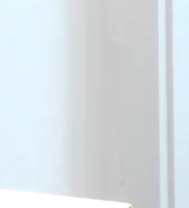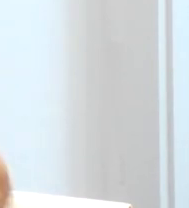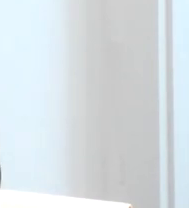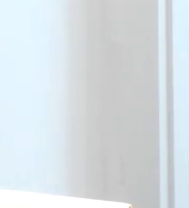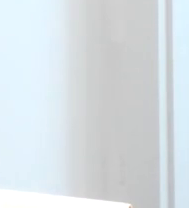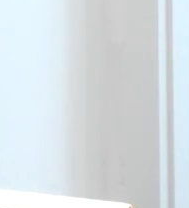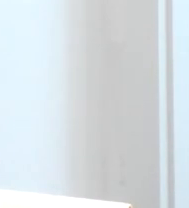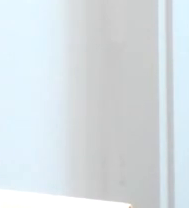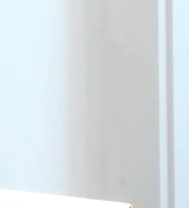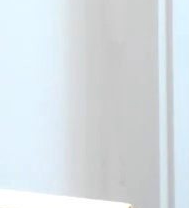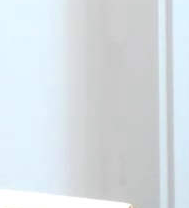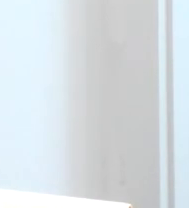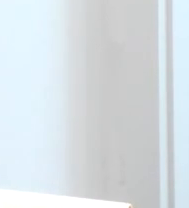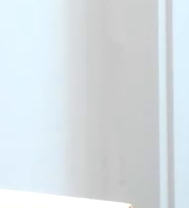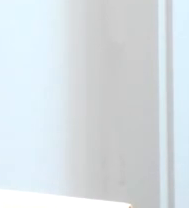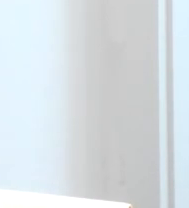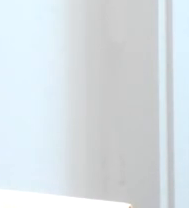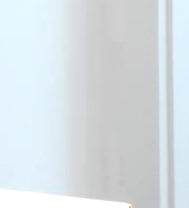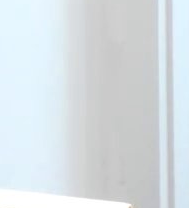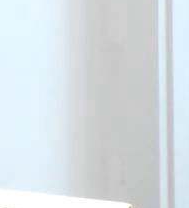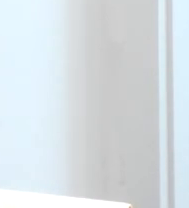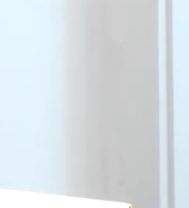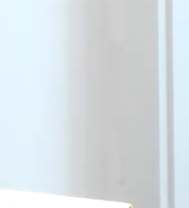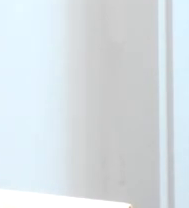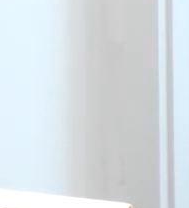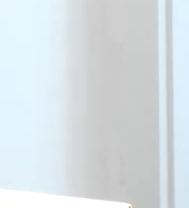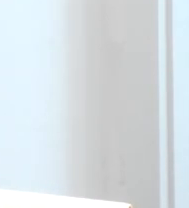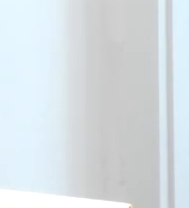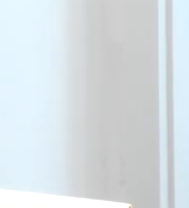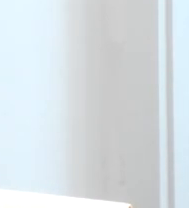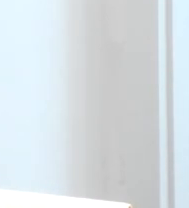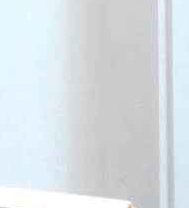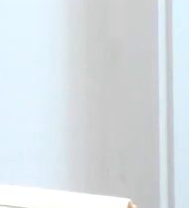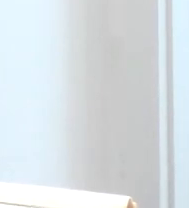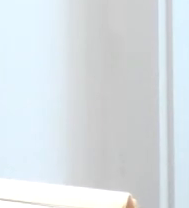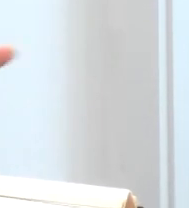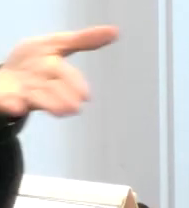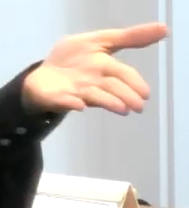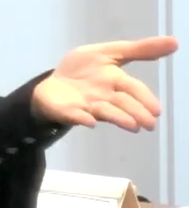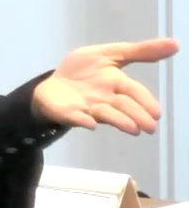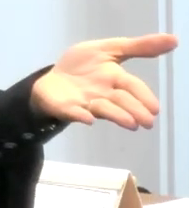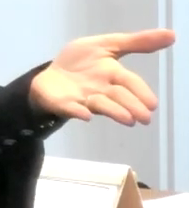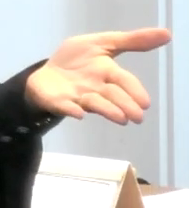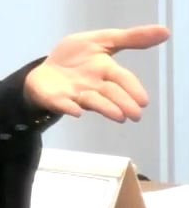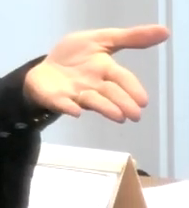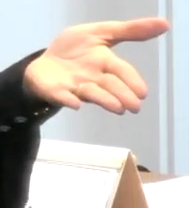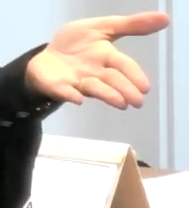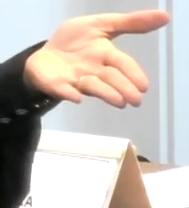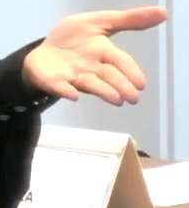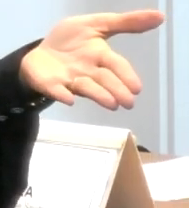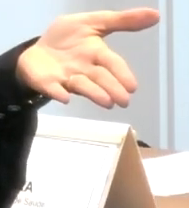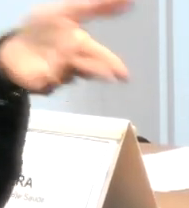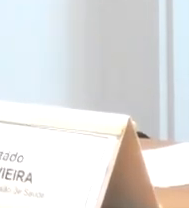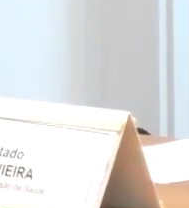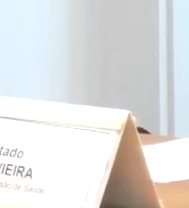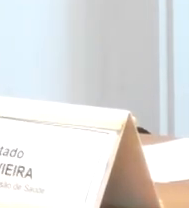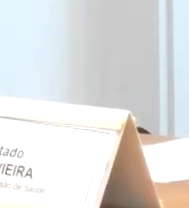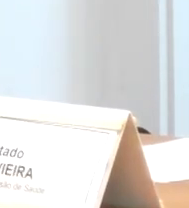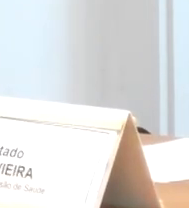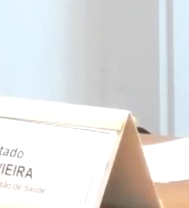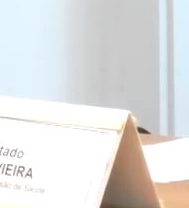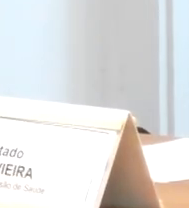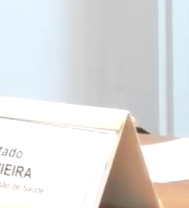Adri el poderia falar então você pode perguntar Carla se ele F essa terapia aba é uma incógnita a gente não sabe mas